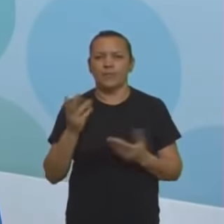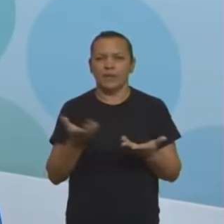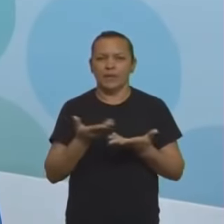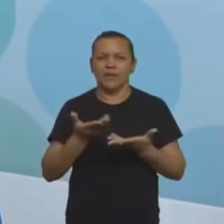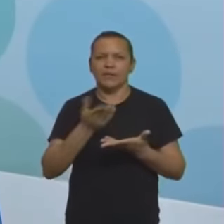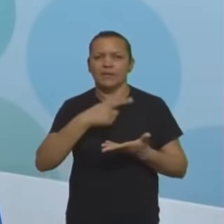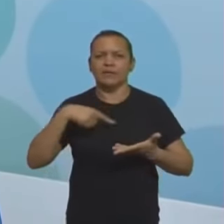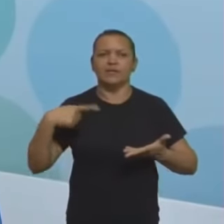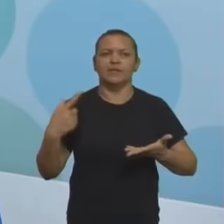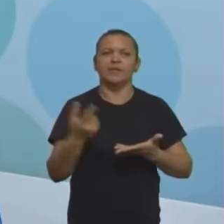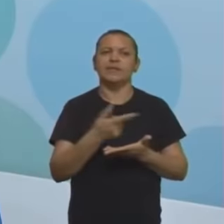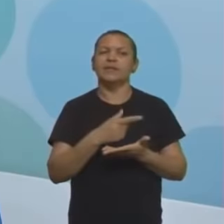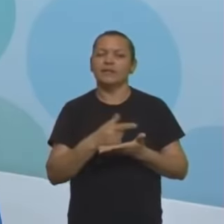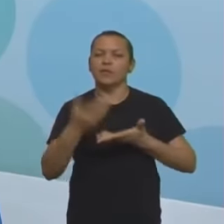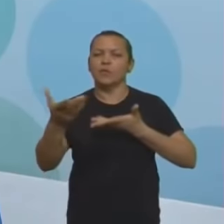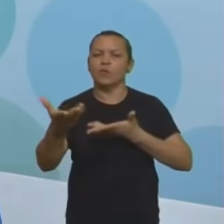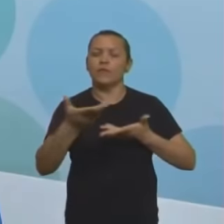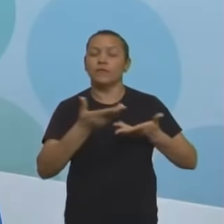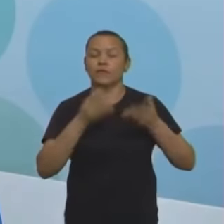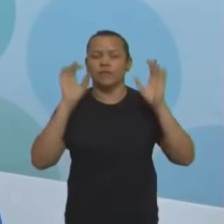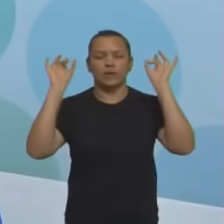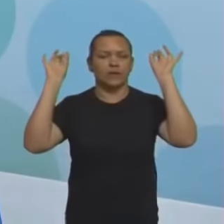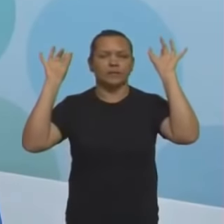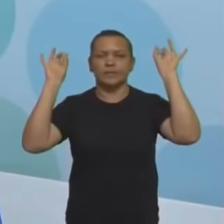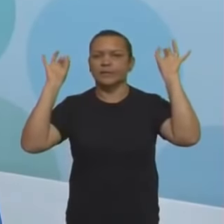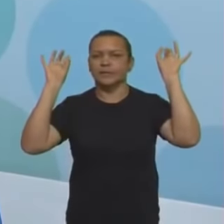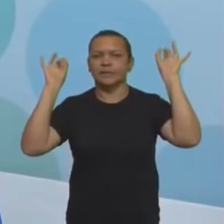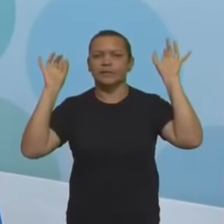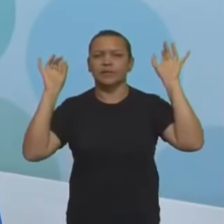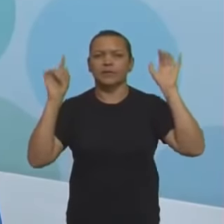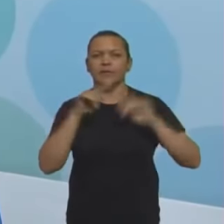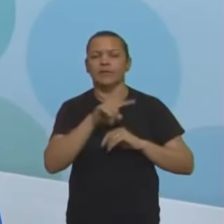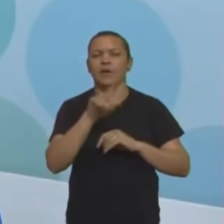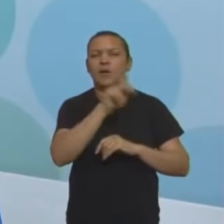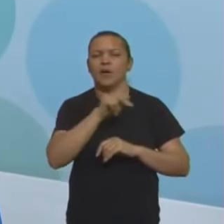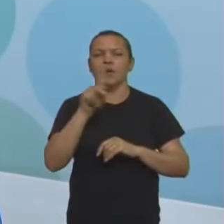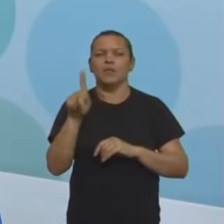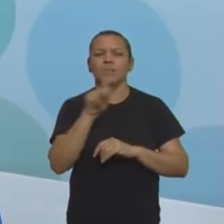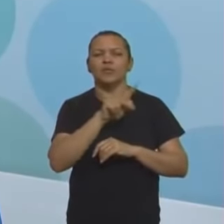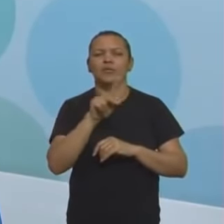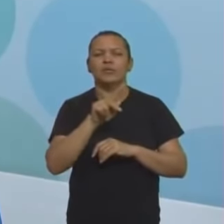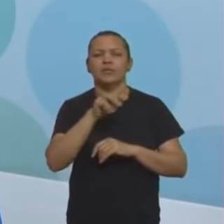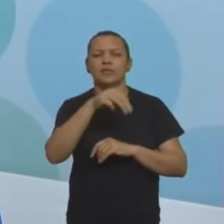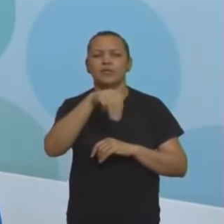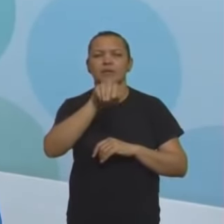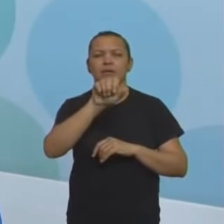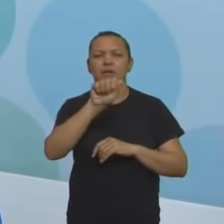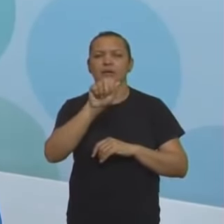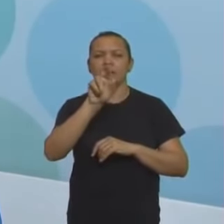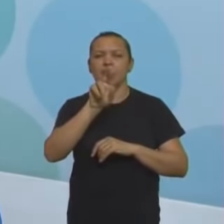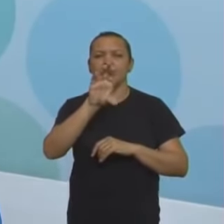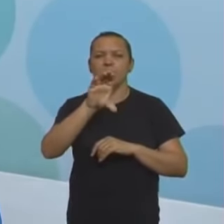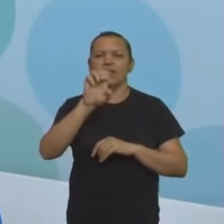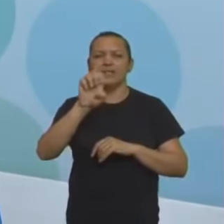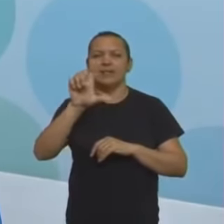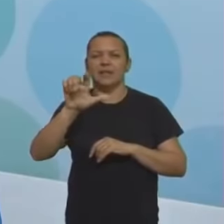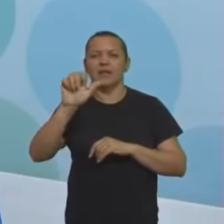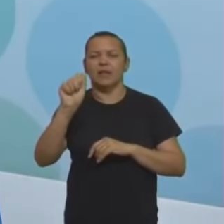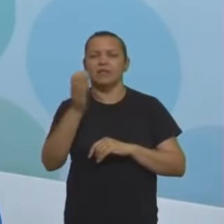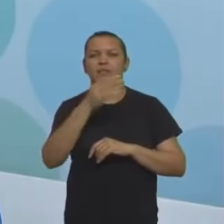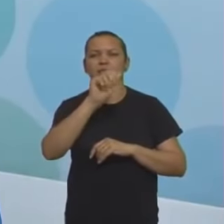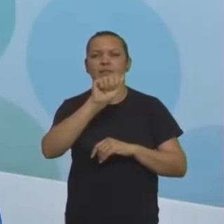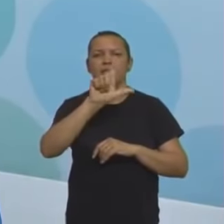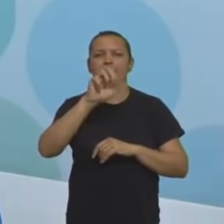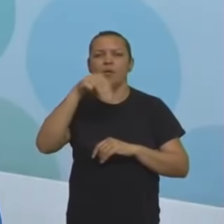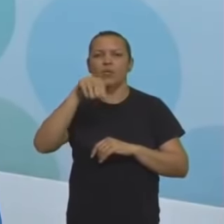está com uma convidada muito especial, que é a professora Marcela Almeida. Marcela, seja